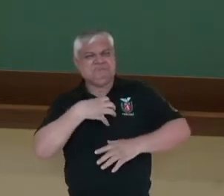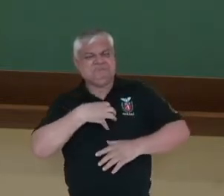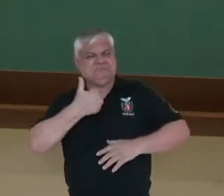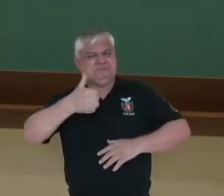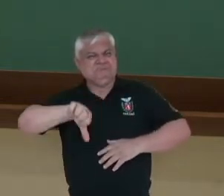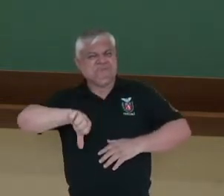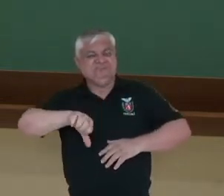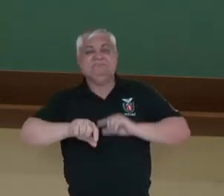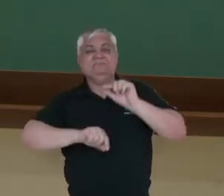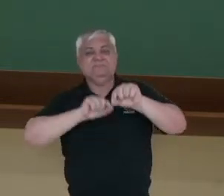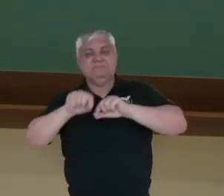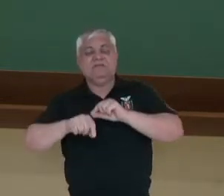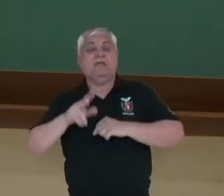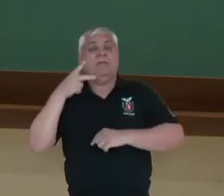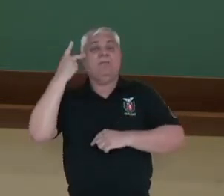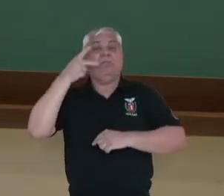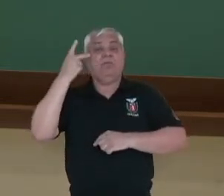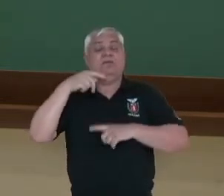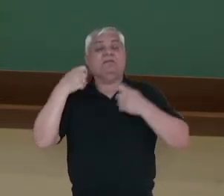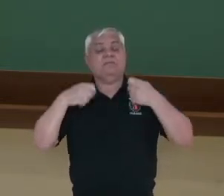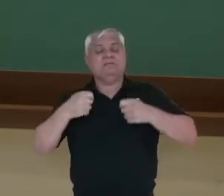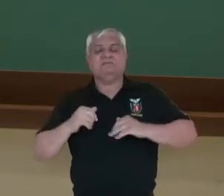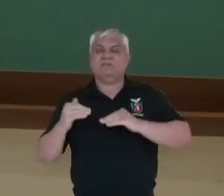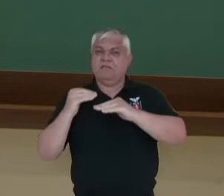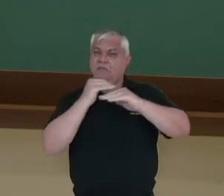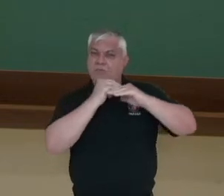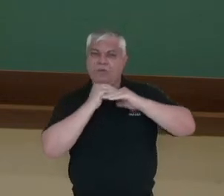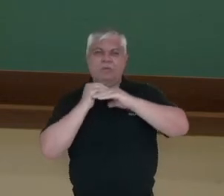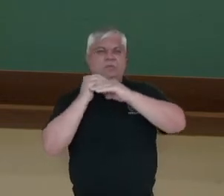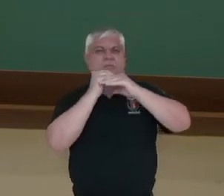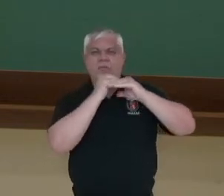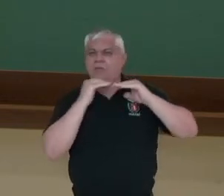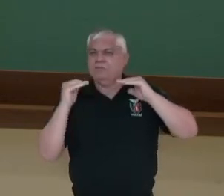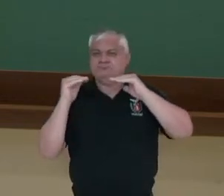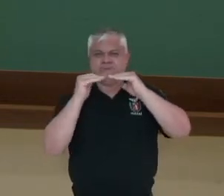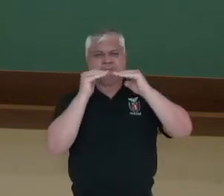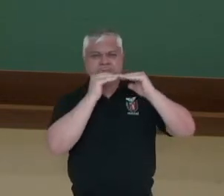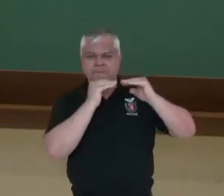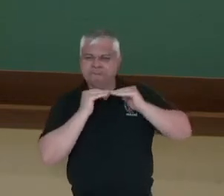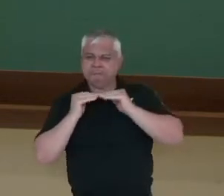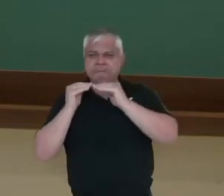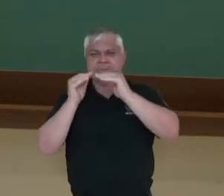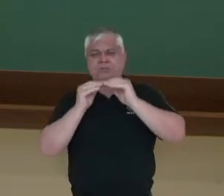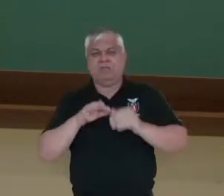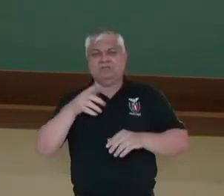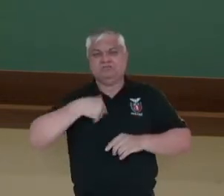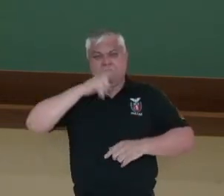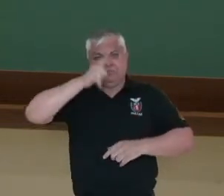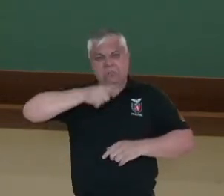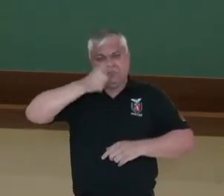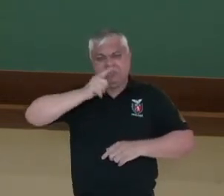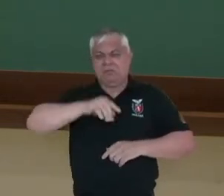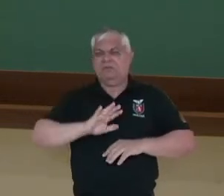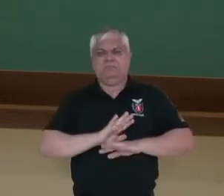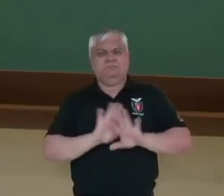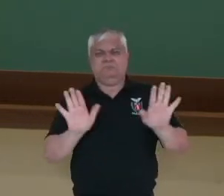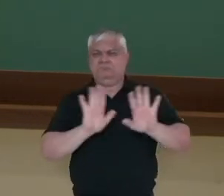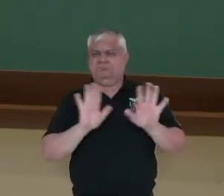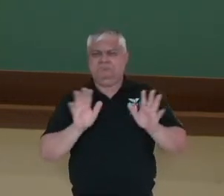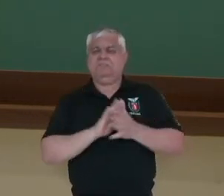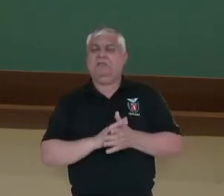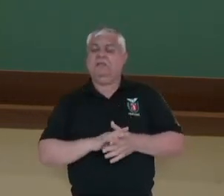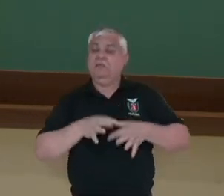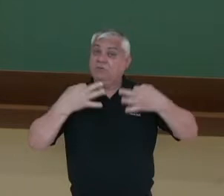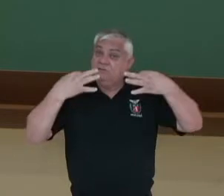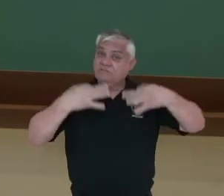precisa estabelecer esses princípios de equidade, igualdade, etc., e não apenas de obediência, certo? Seria